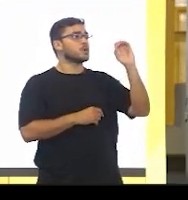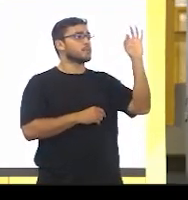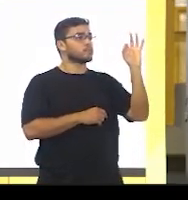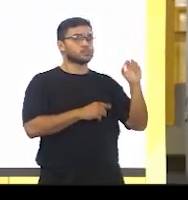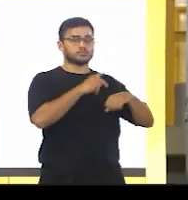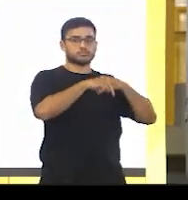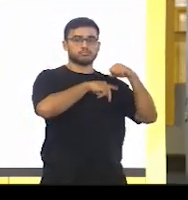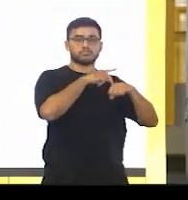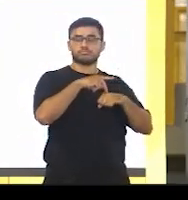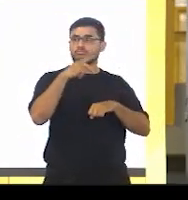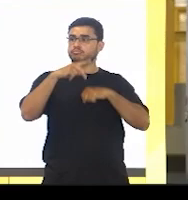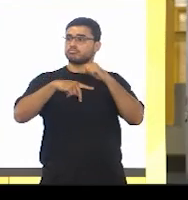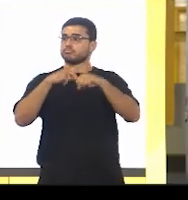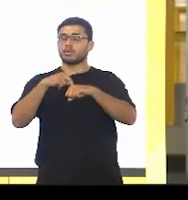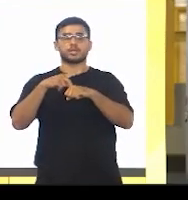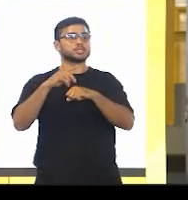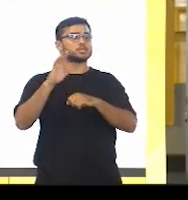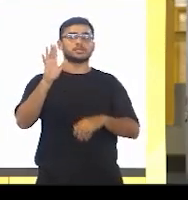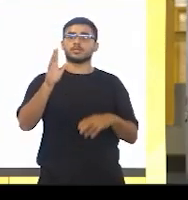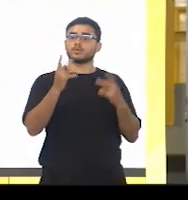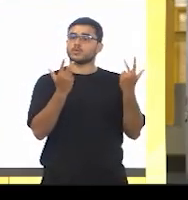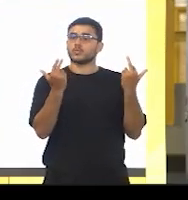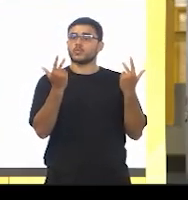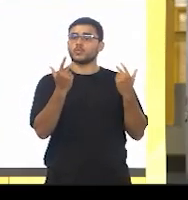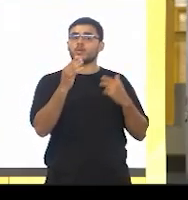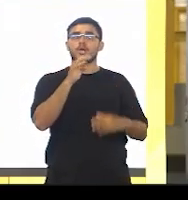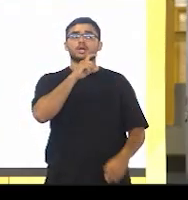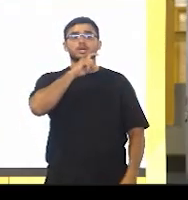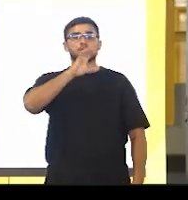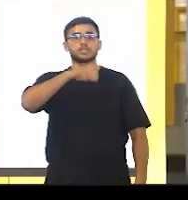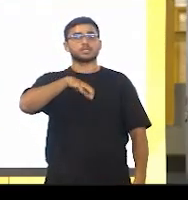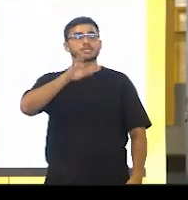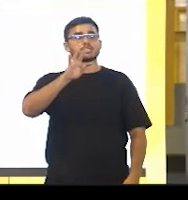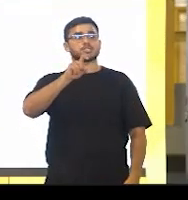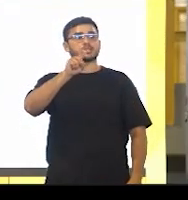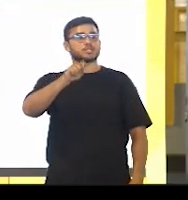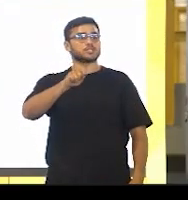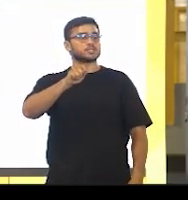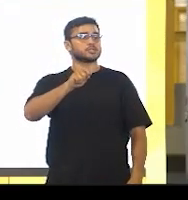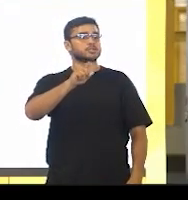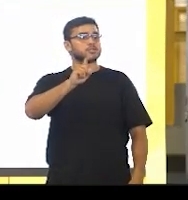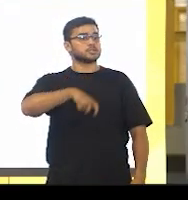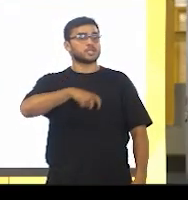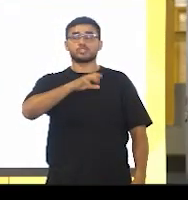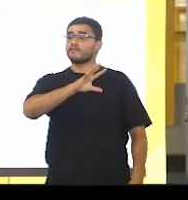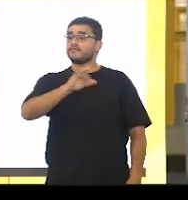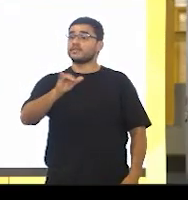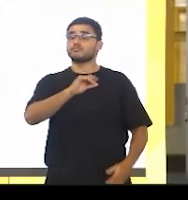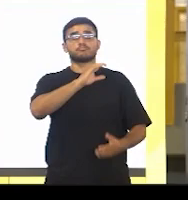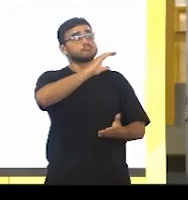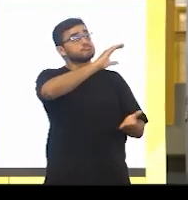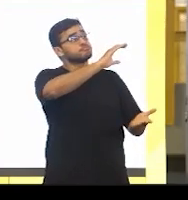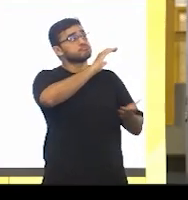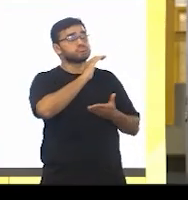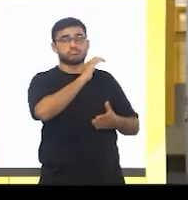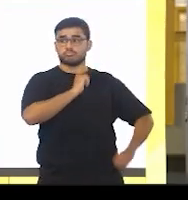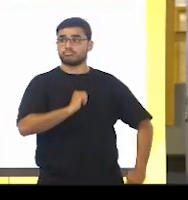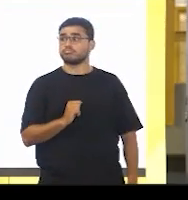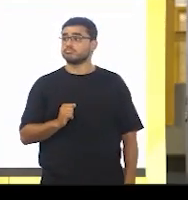para um país, 40% para o outro. Beleza? Terceira